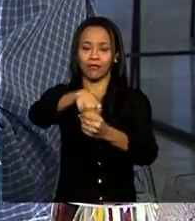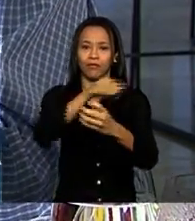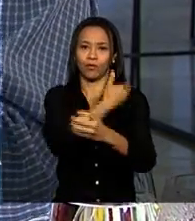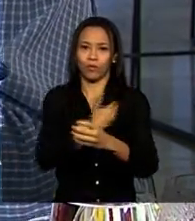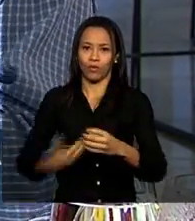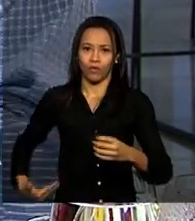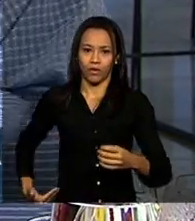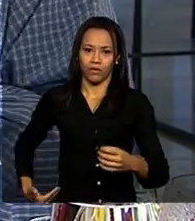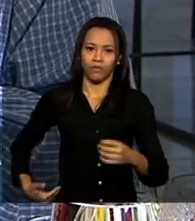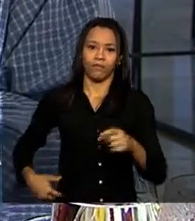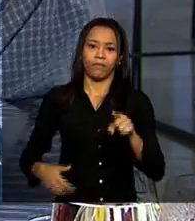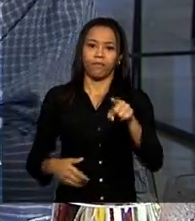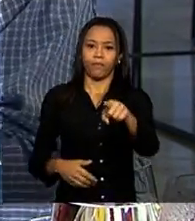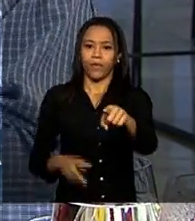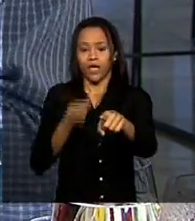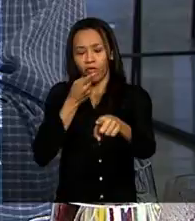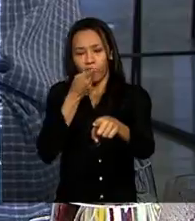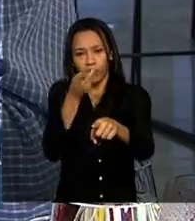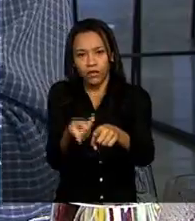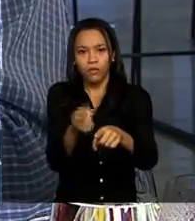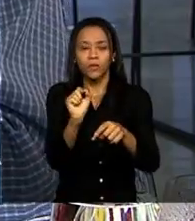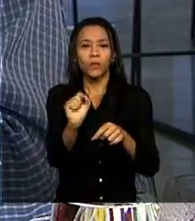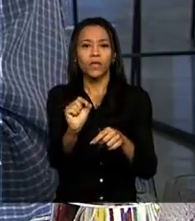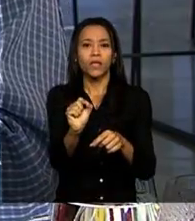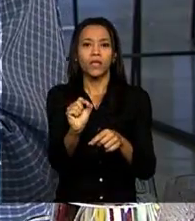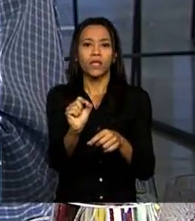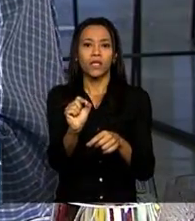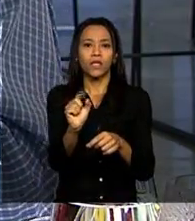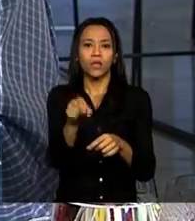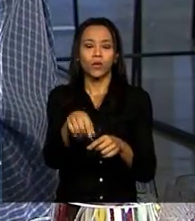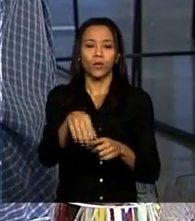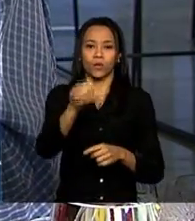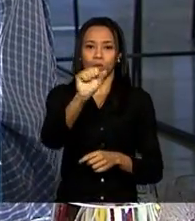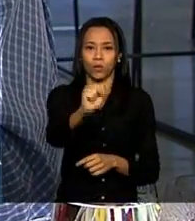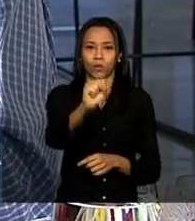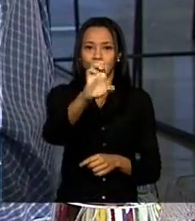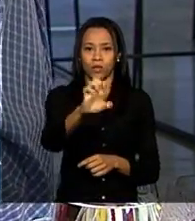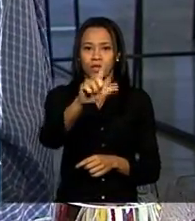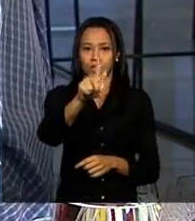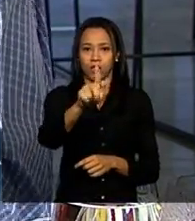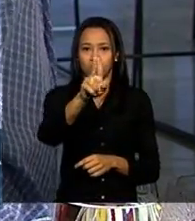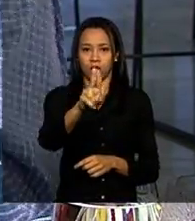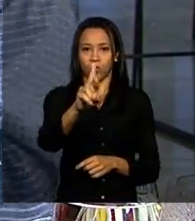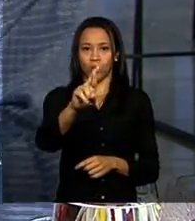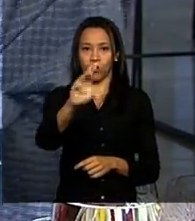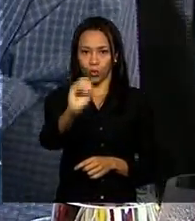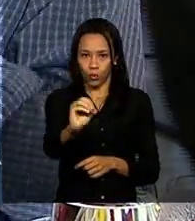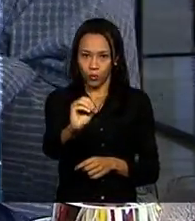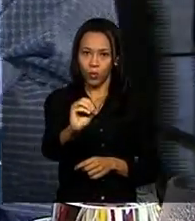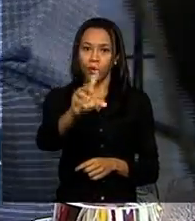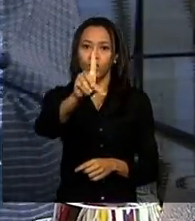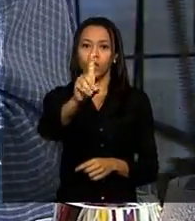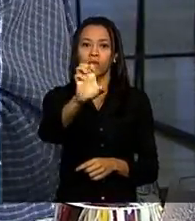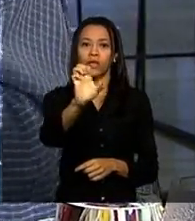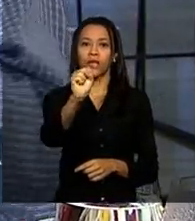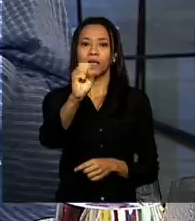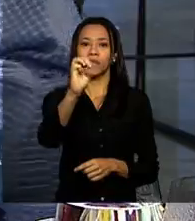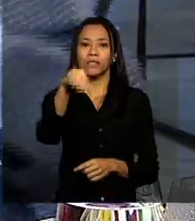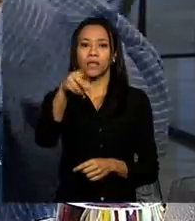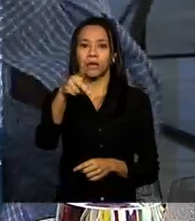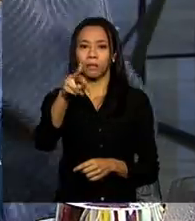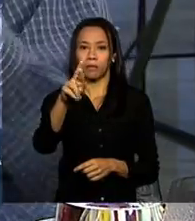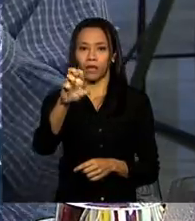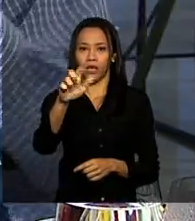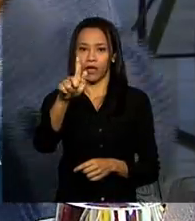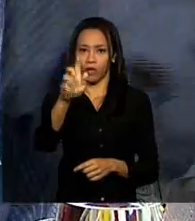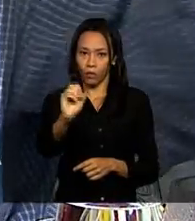davos daí a gente obrigado a dizer que o seguro desemprego é cláusula péri aliás uma afirmação importante de dizer naquele